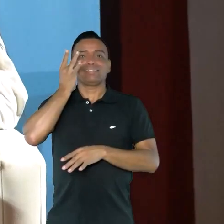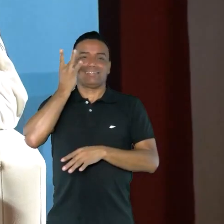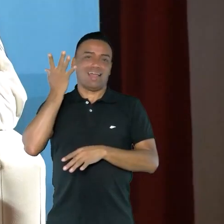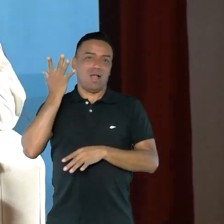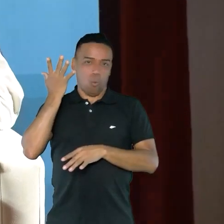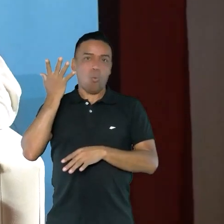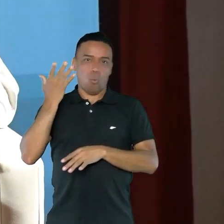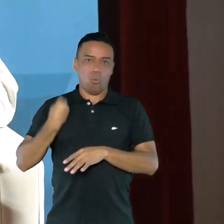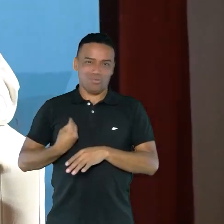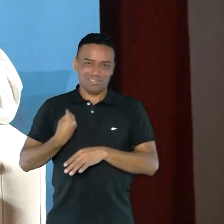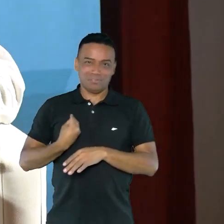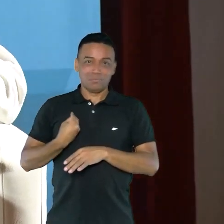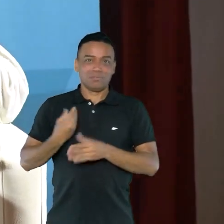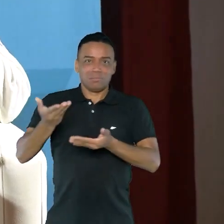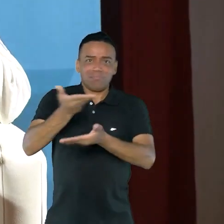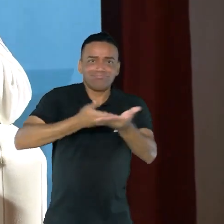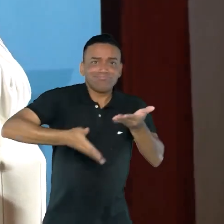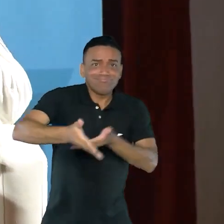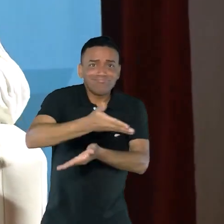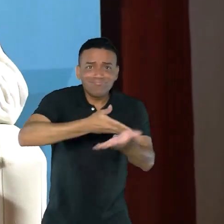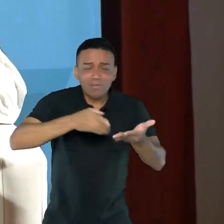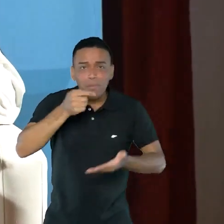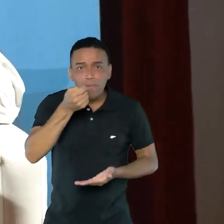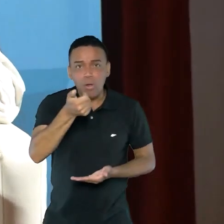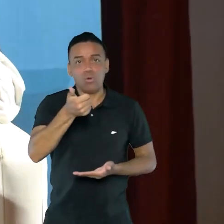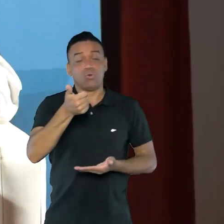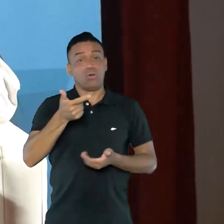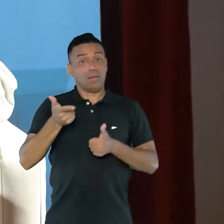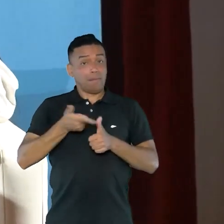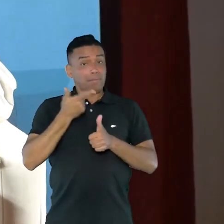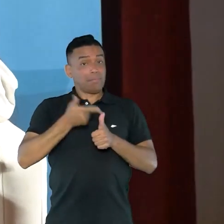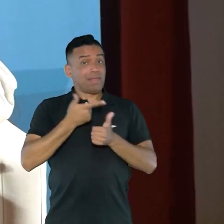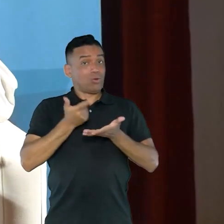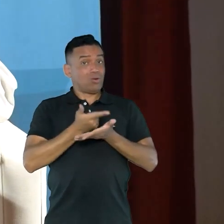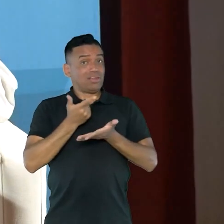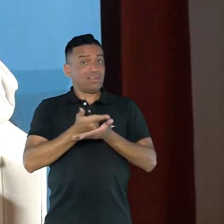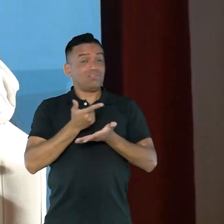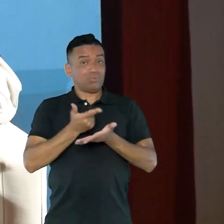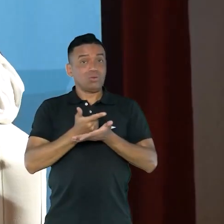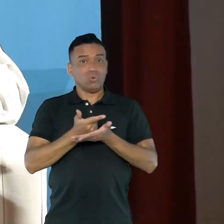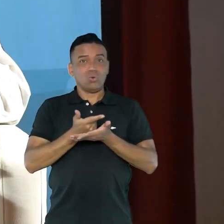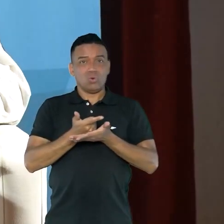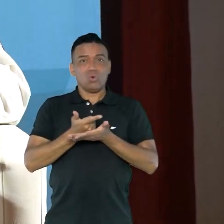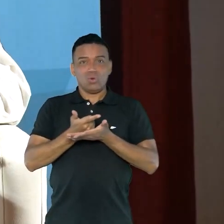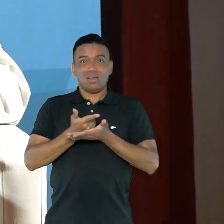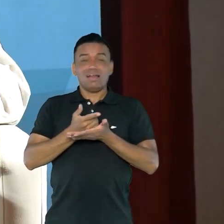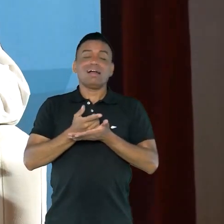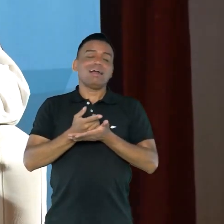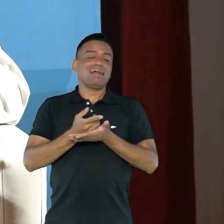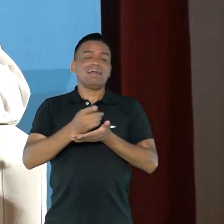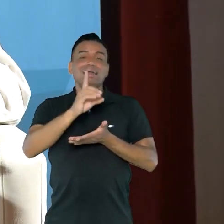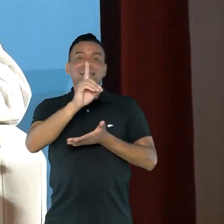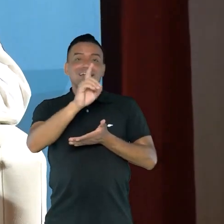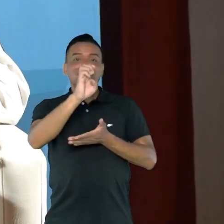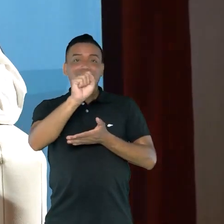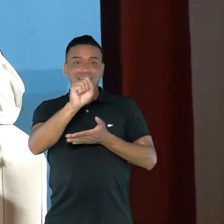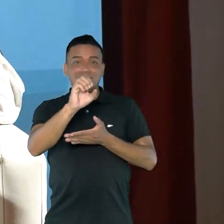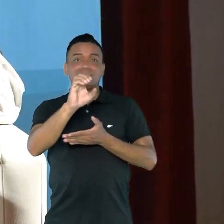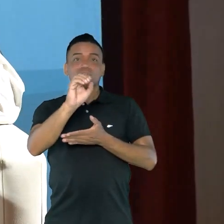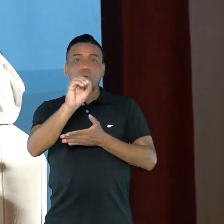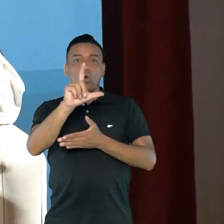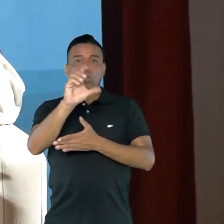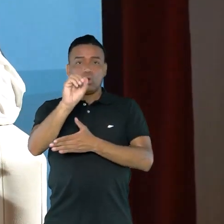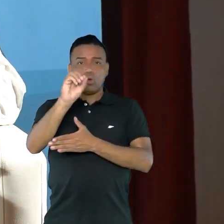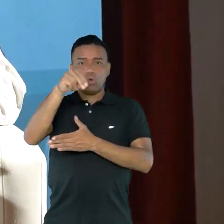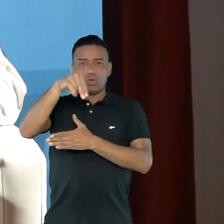Até para partilhar um pouquinho com vocês que o meu primeiro livro adulto, que é o Descolonizando Afetos, ele sairia